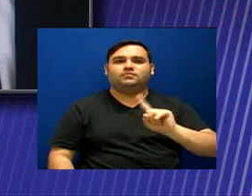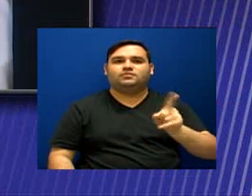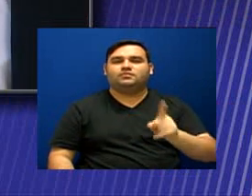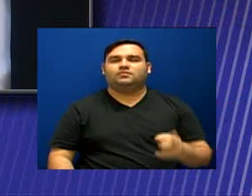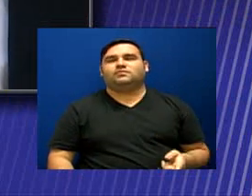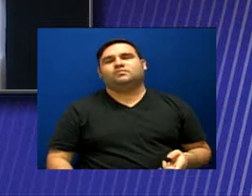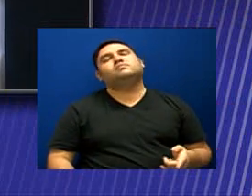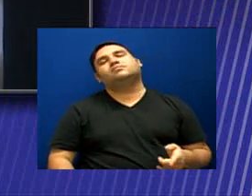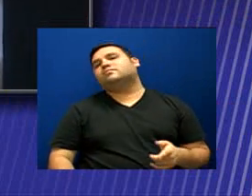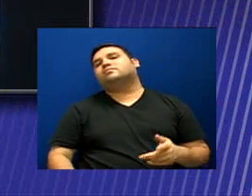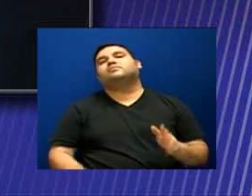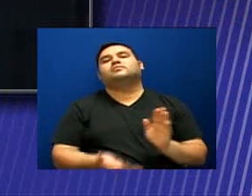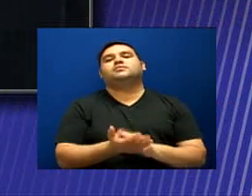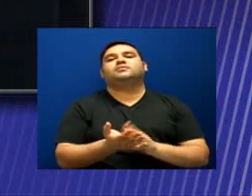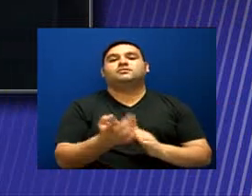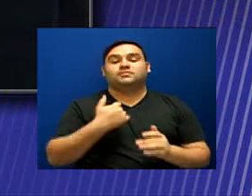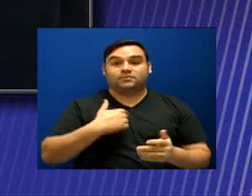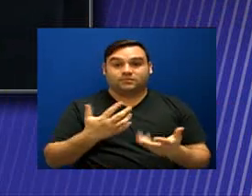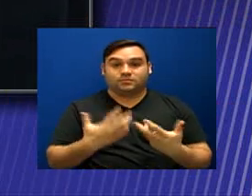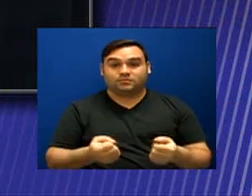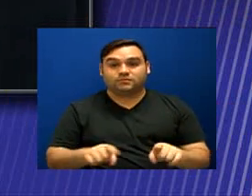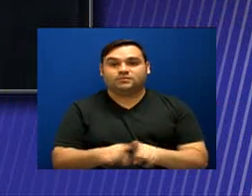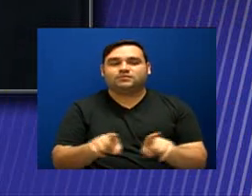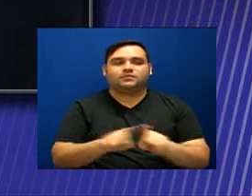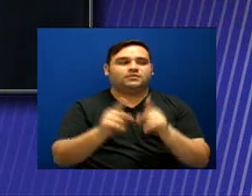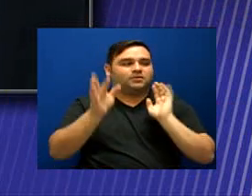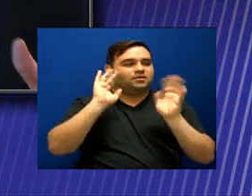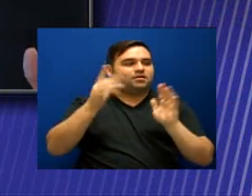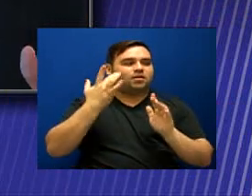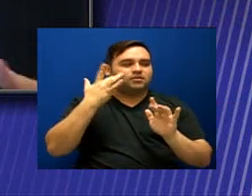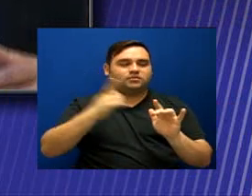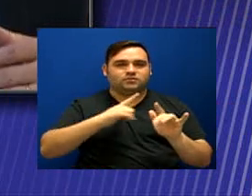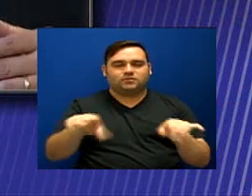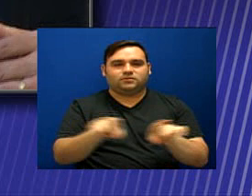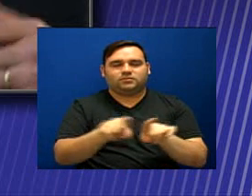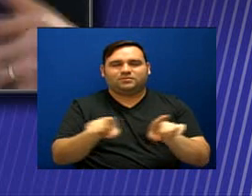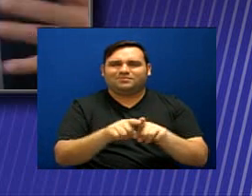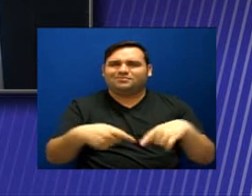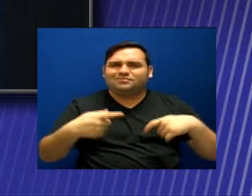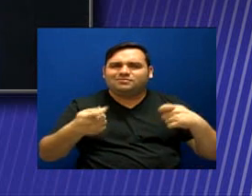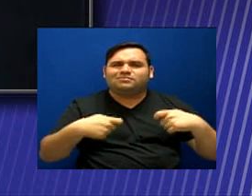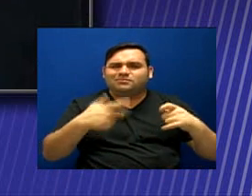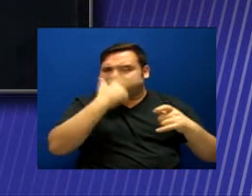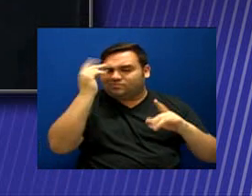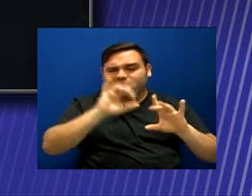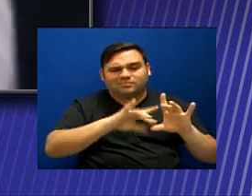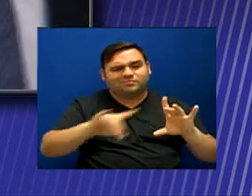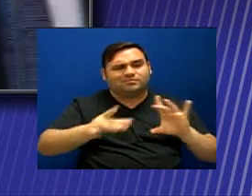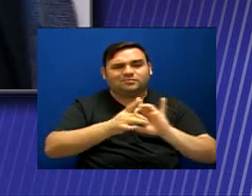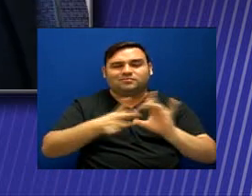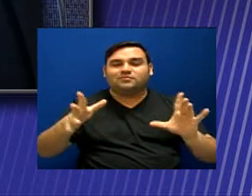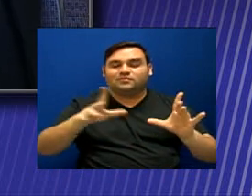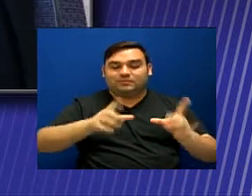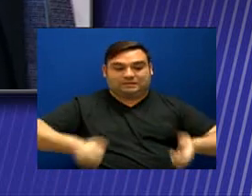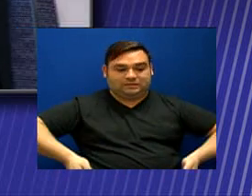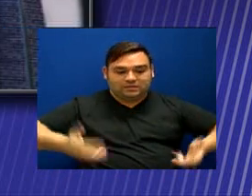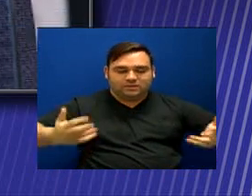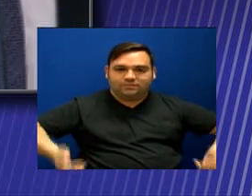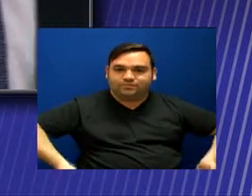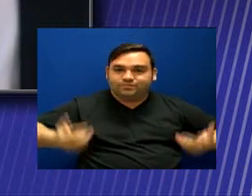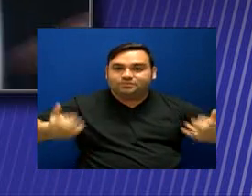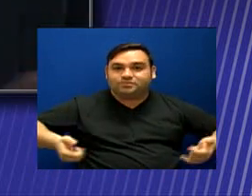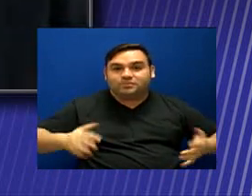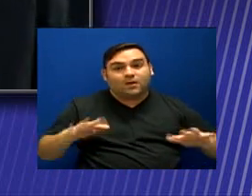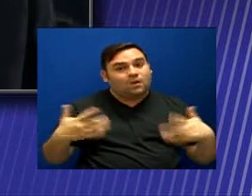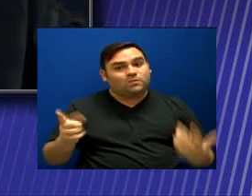Então, parabéns, tenho o meu voto. Penso que é uma forma de se dar liberdade, tanto para se gastar... Ou